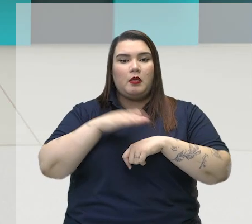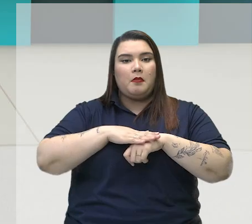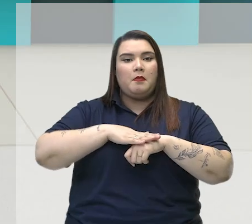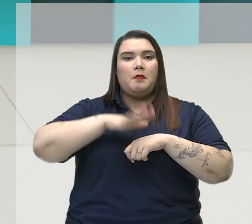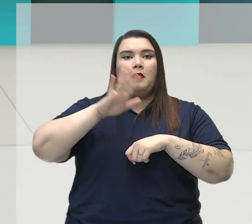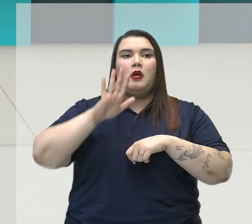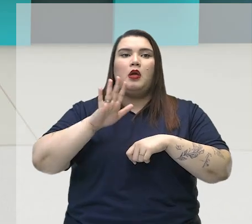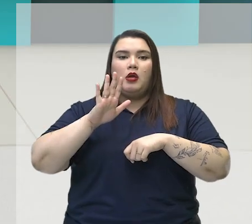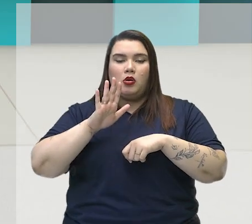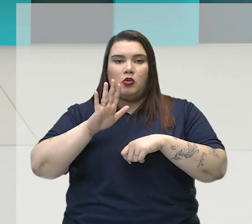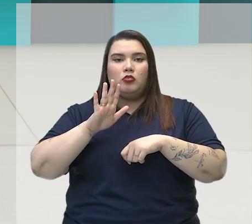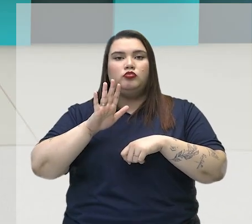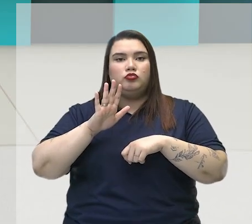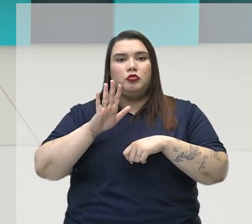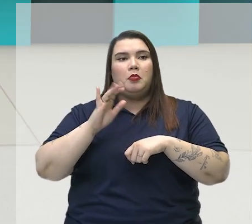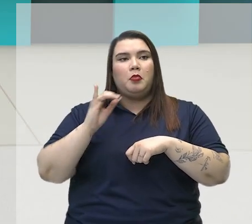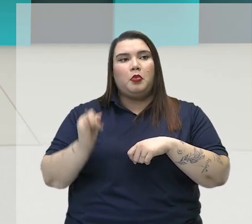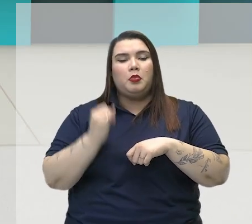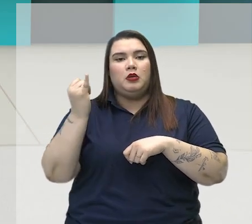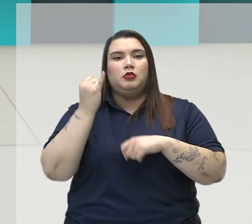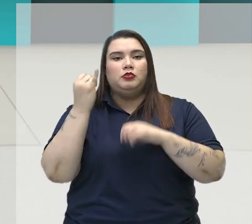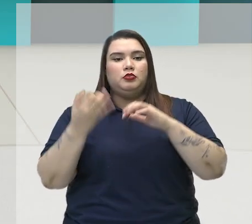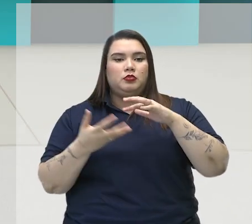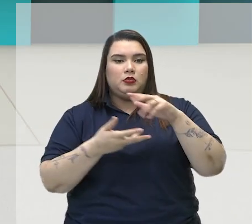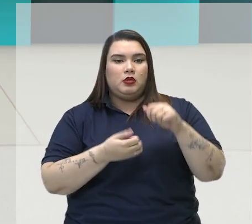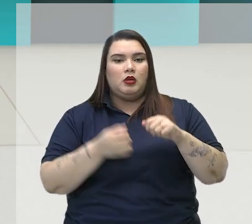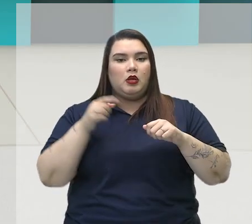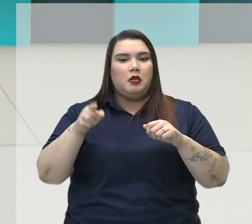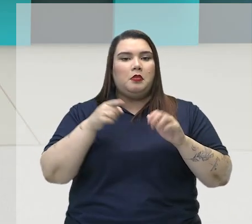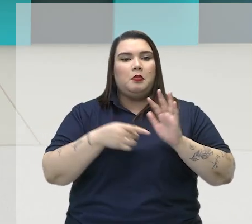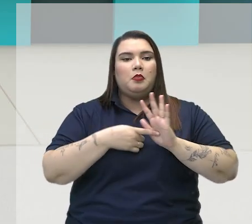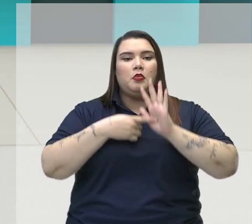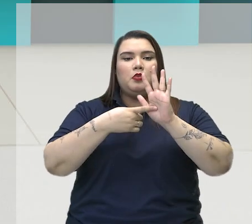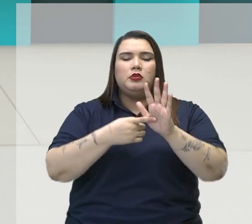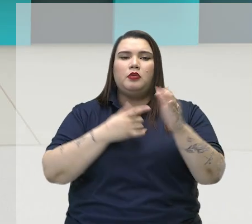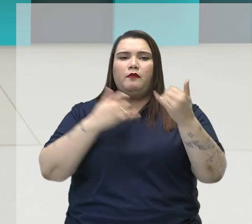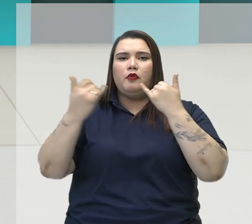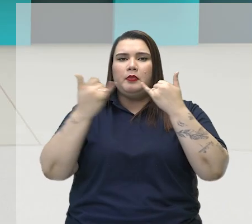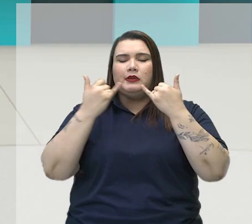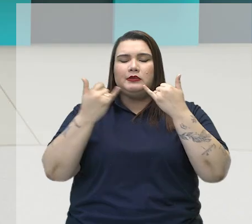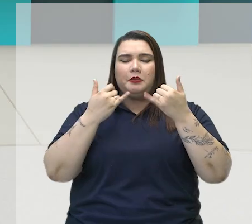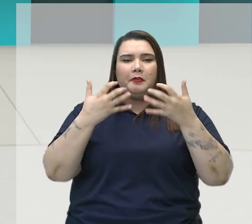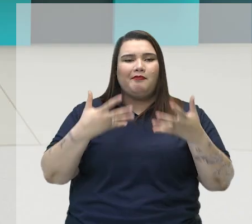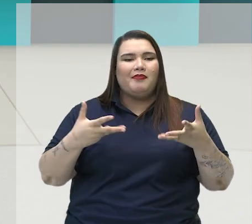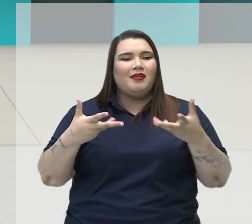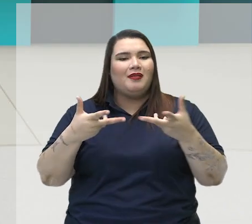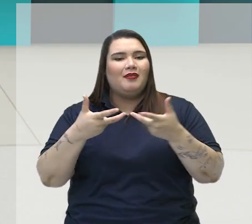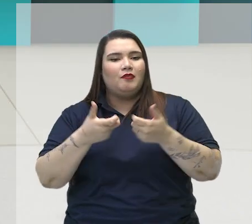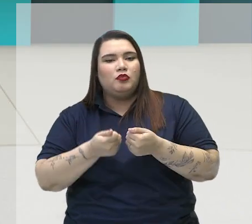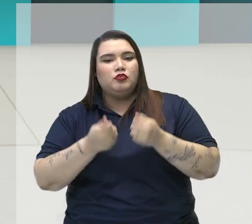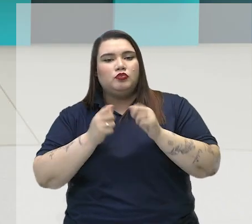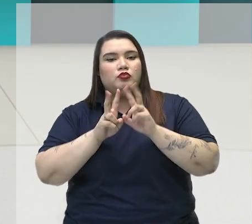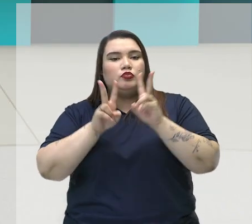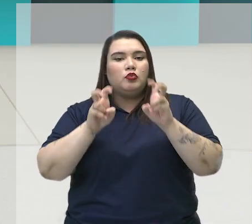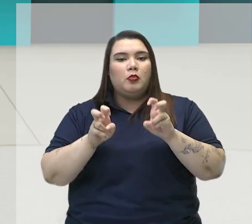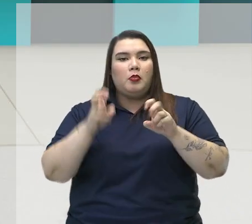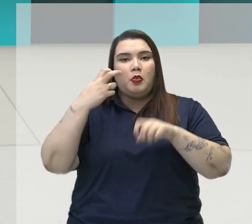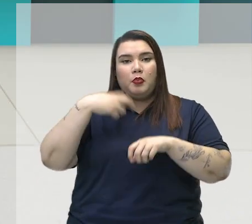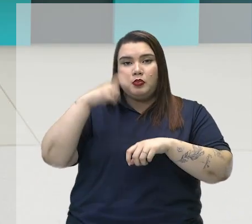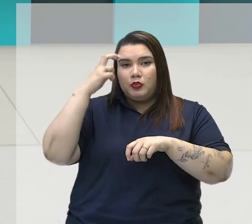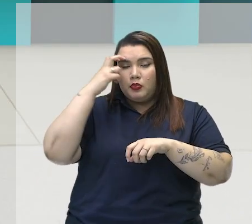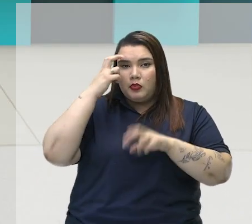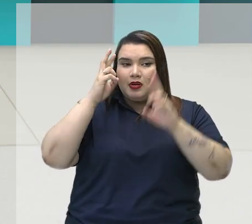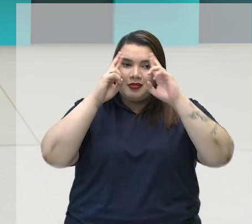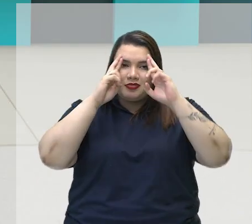mural maior do mundo, certo? Então, esse mural ele transmite uma poderosa mensagem de